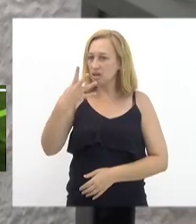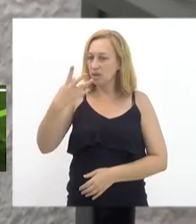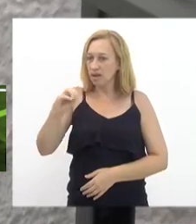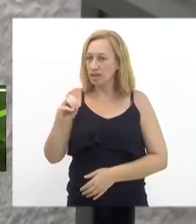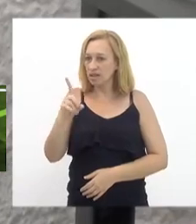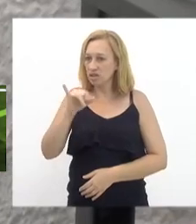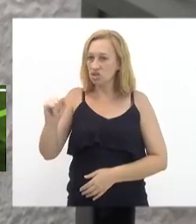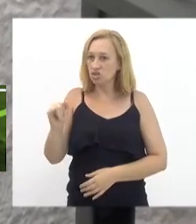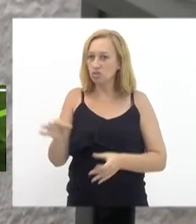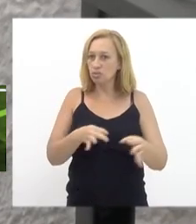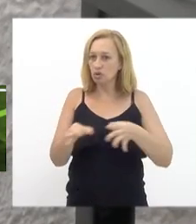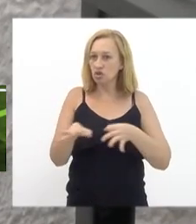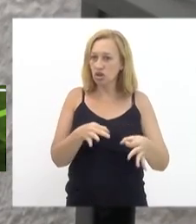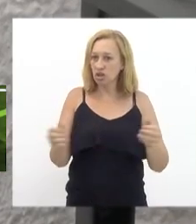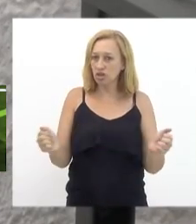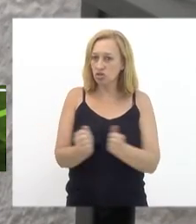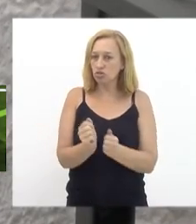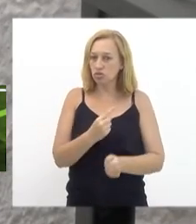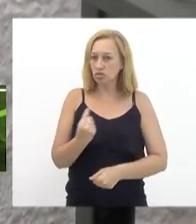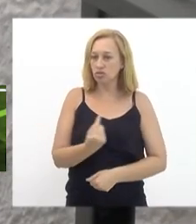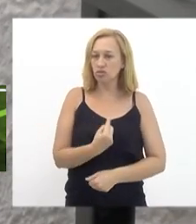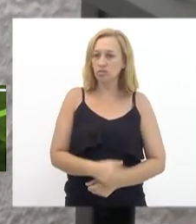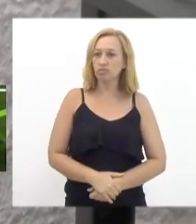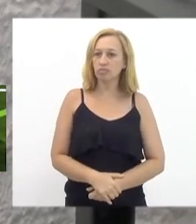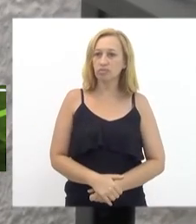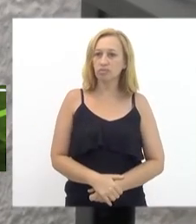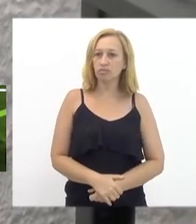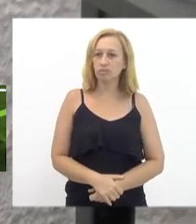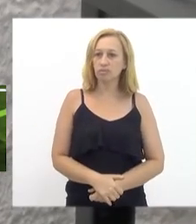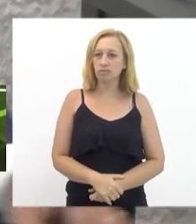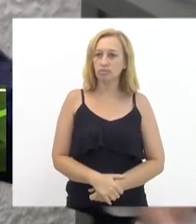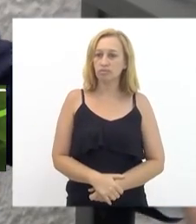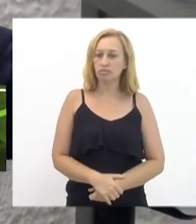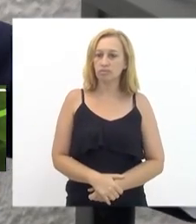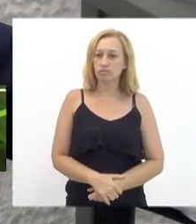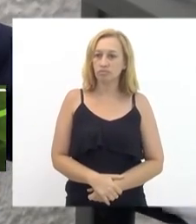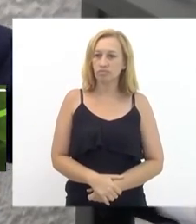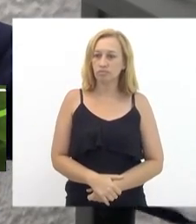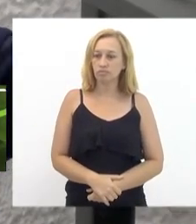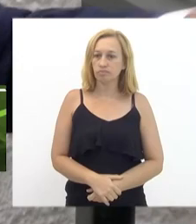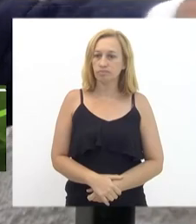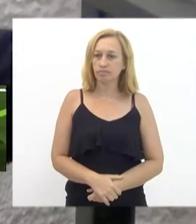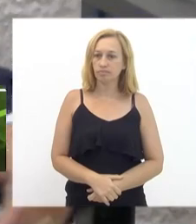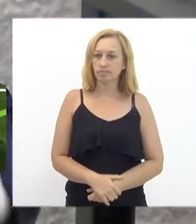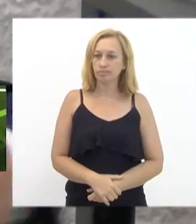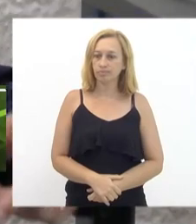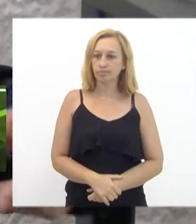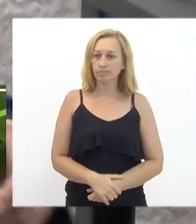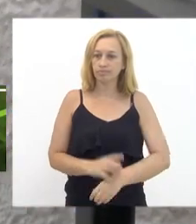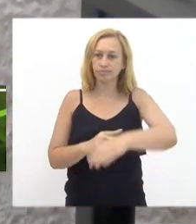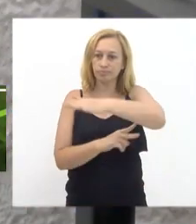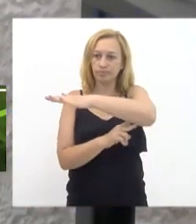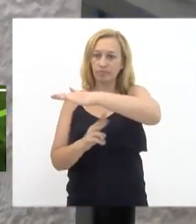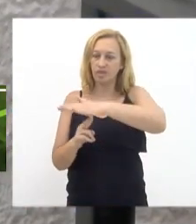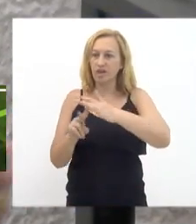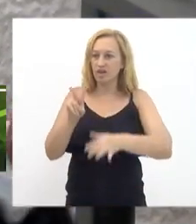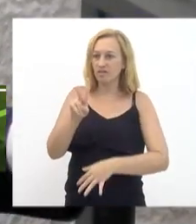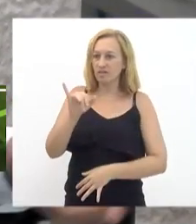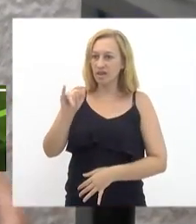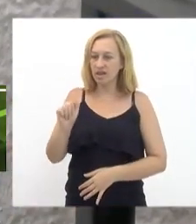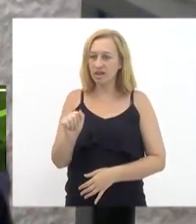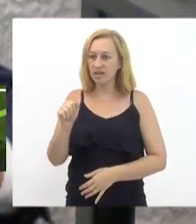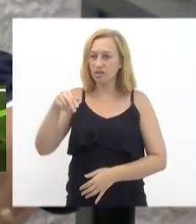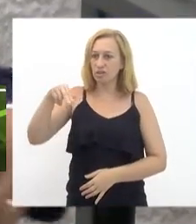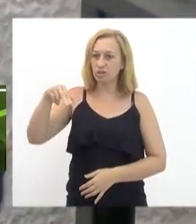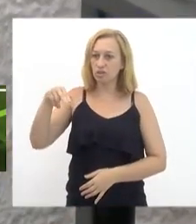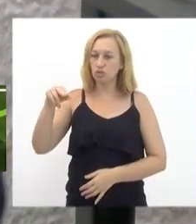projetos estão conosco o postinho do Vila Nova você pega Serra é o potência de Vila Nova é uma ponte que